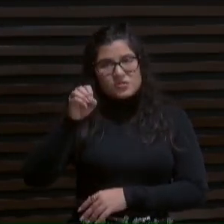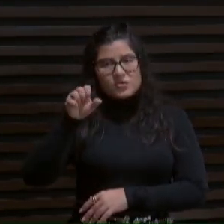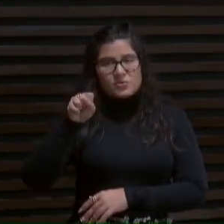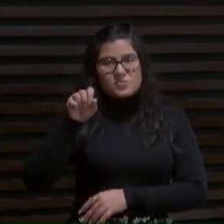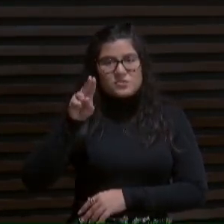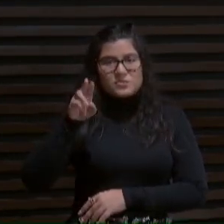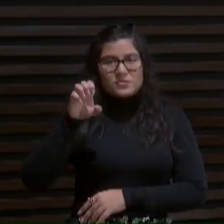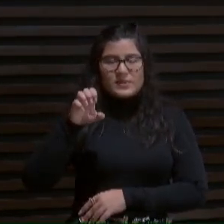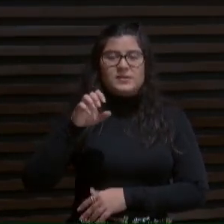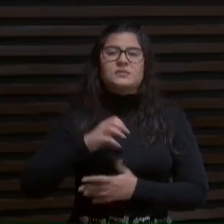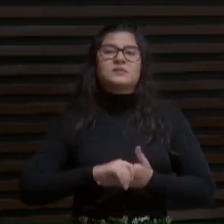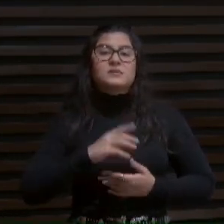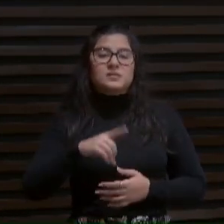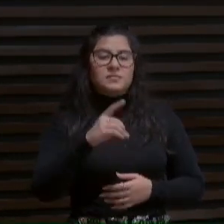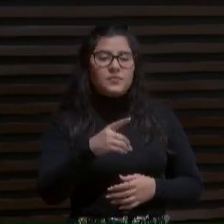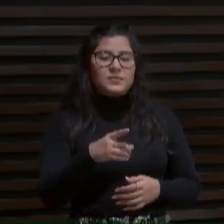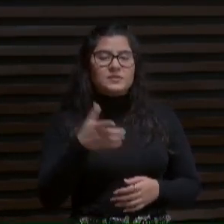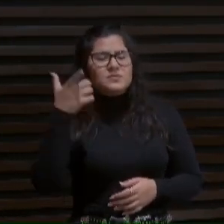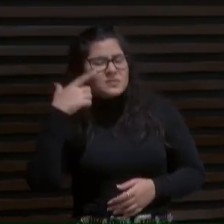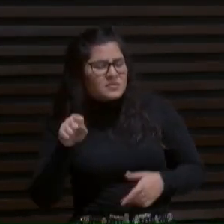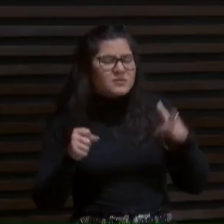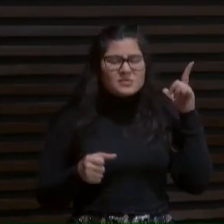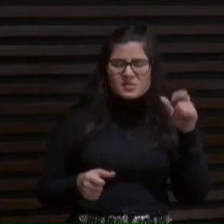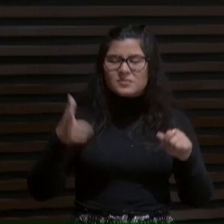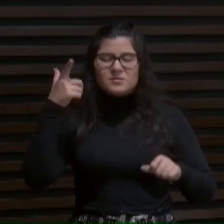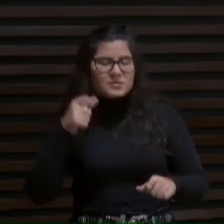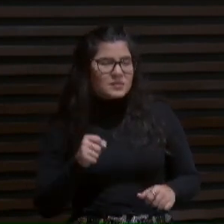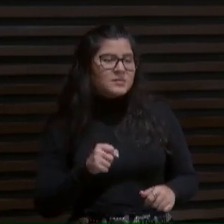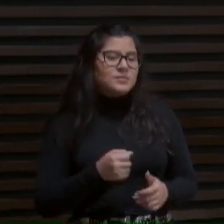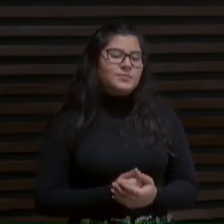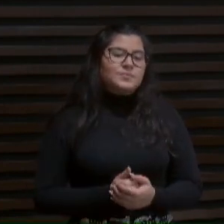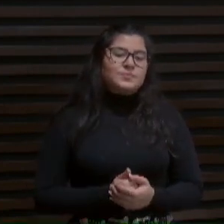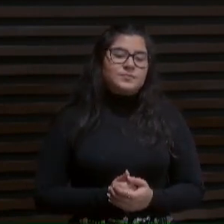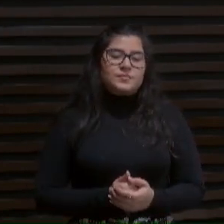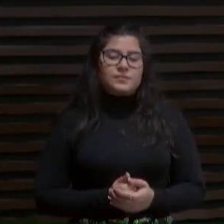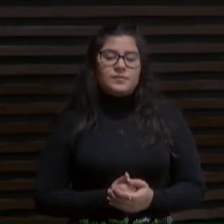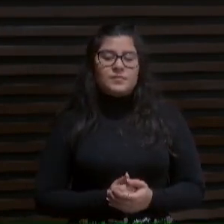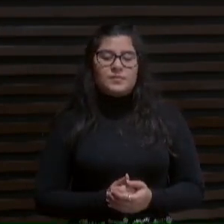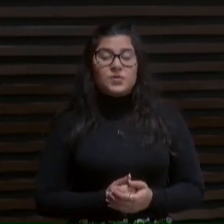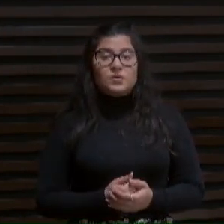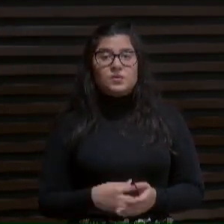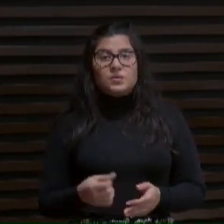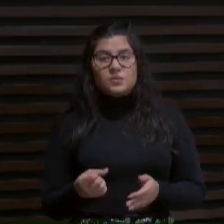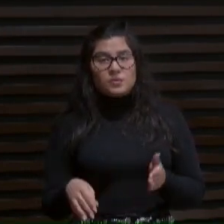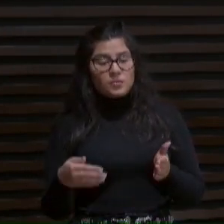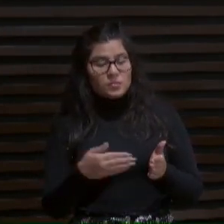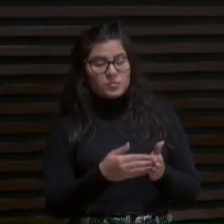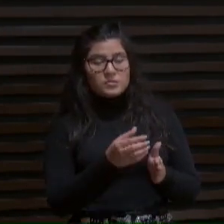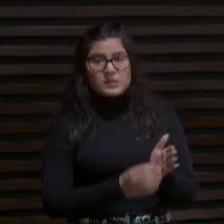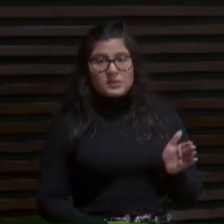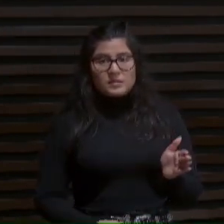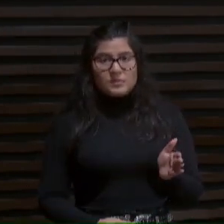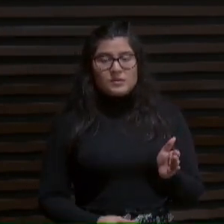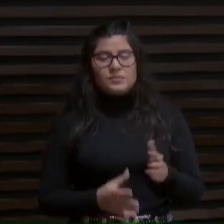Jericó, e depois eles foram conquistando e subindo, e conquistando e subindo, e por fim, quando nós chegamos ao último capítulo de Josué, no 24,